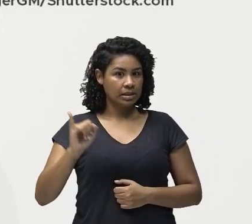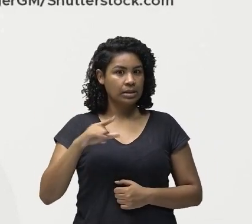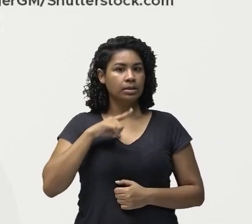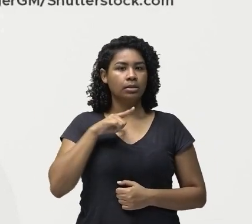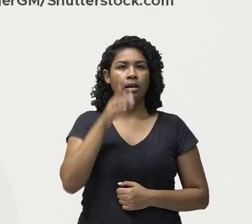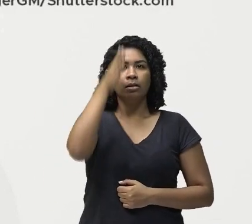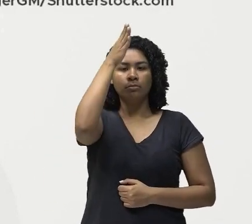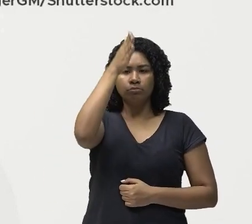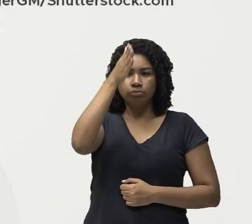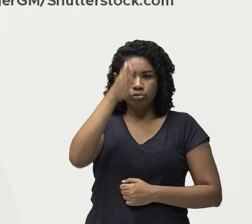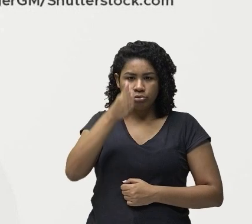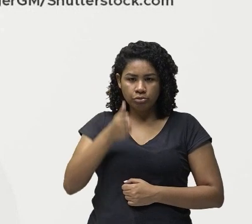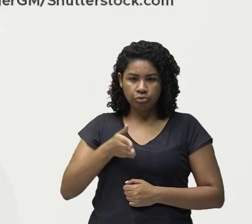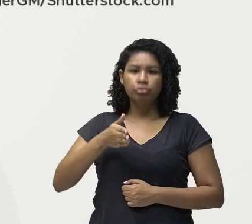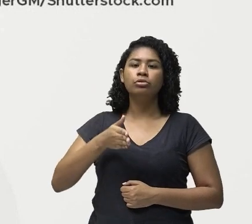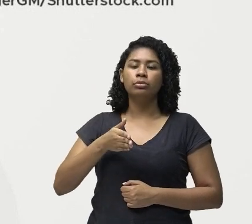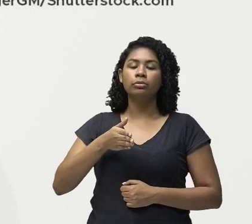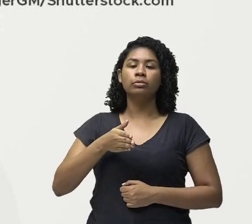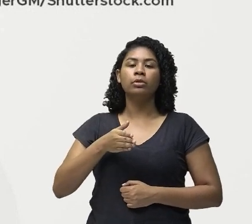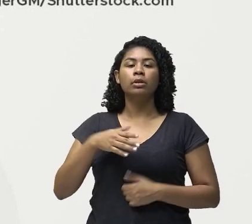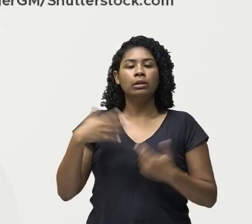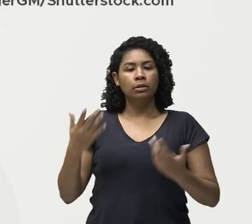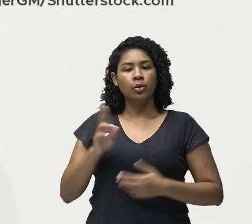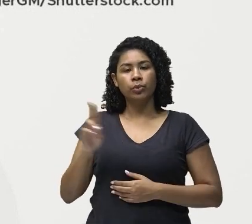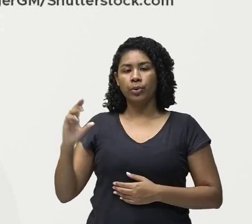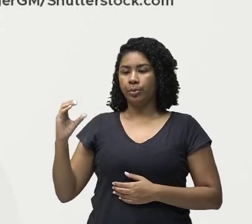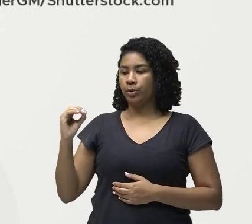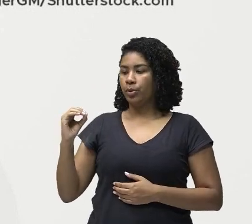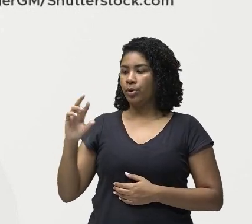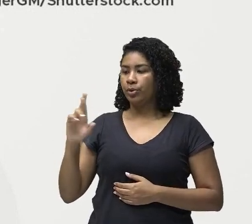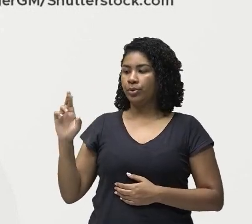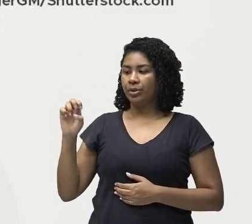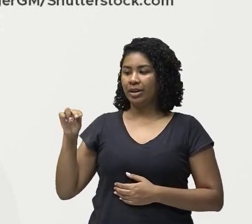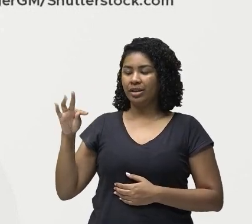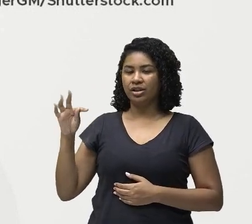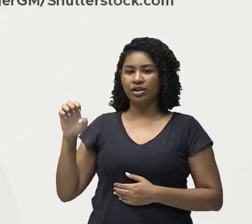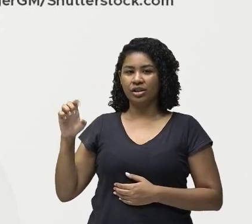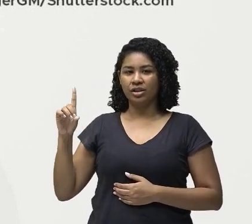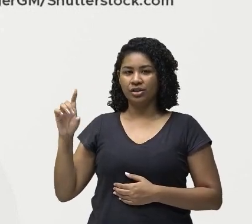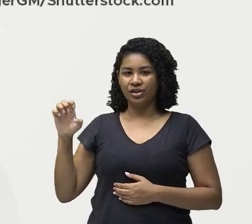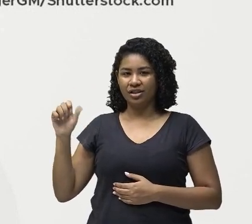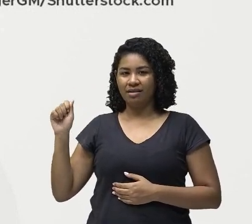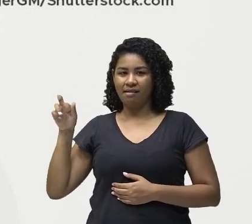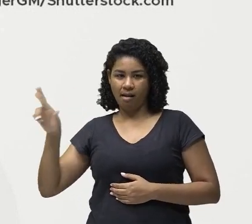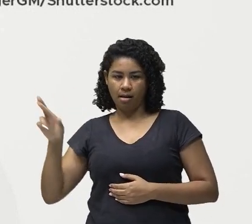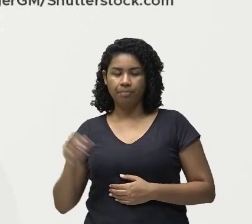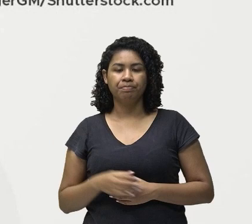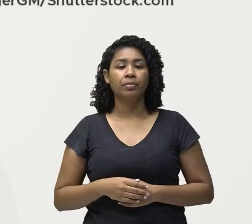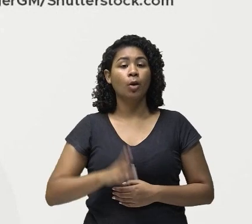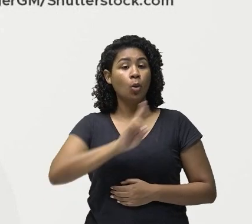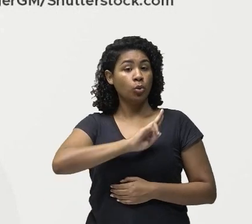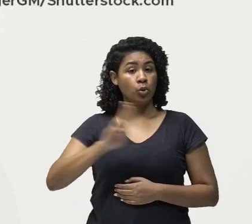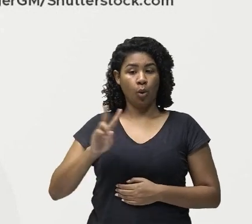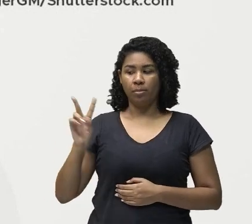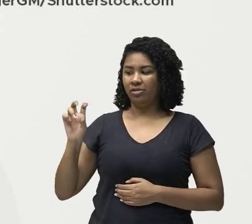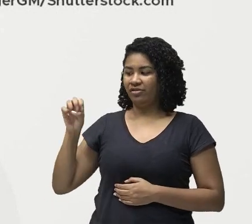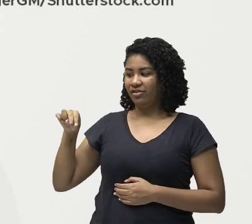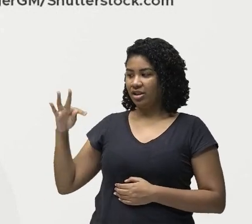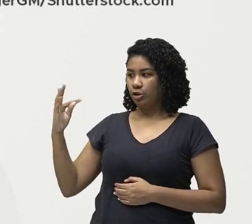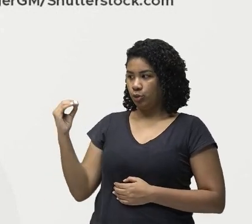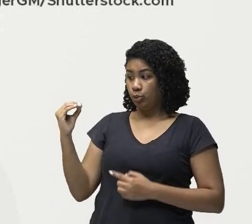é chamado de corrente de ar. É chamado de vento quando o deslocamento da massa de ar